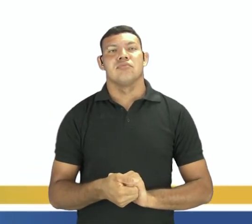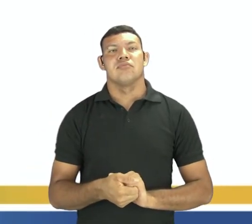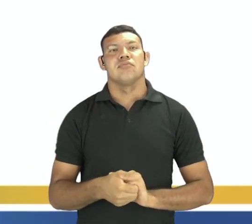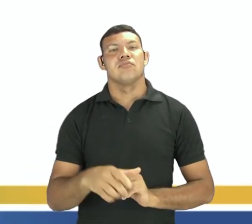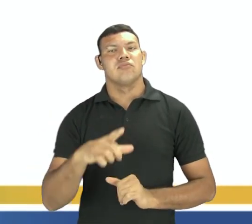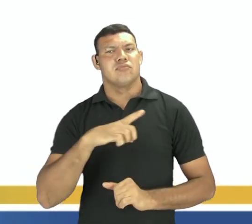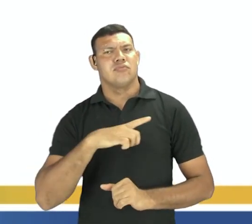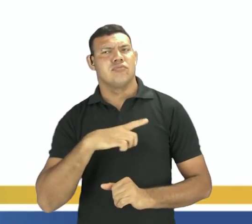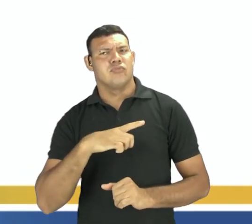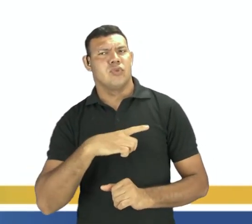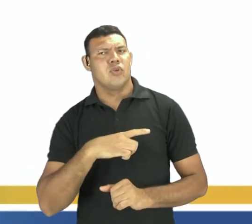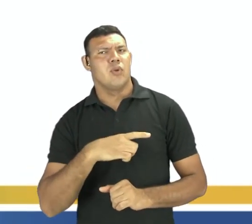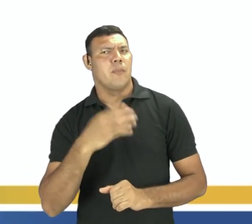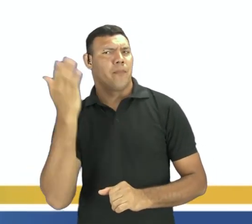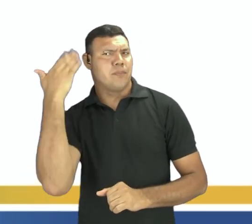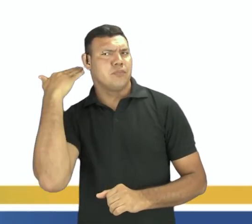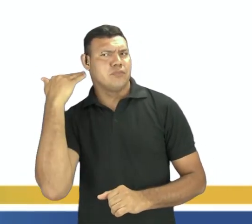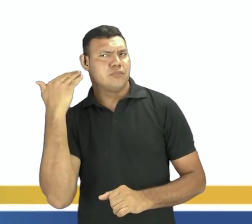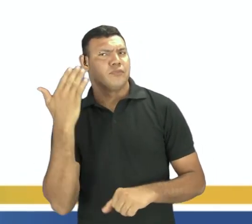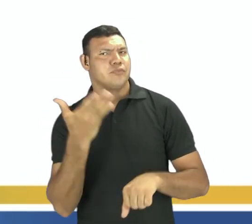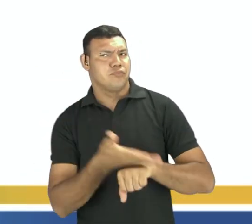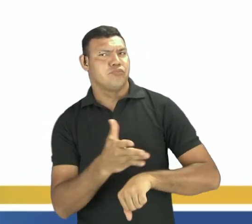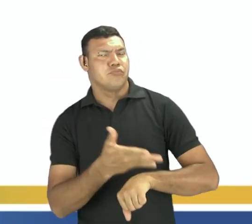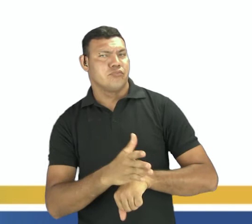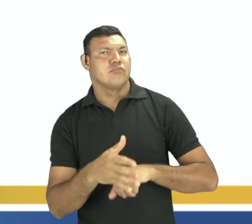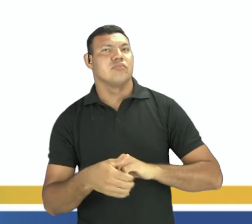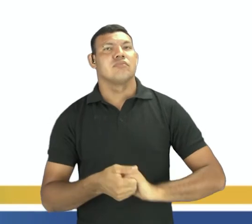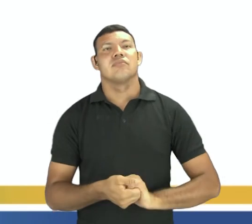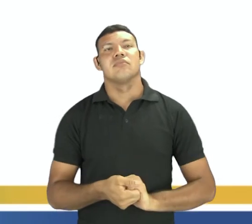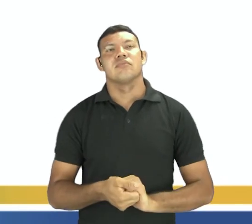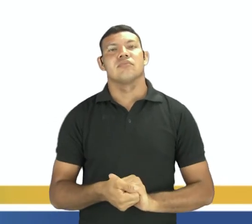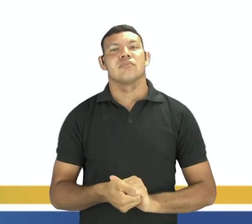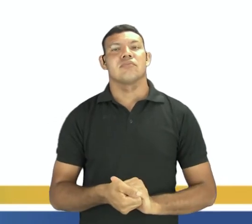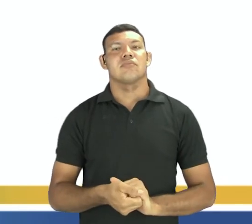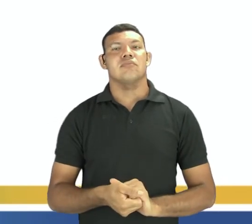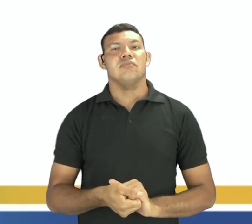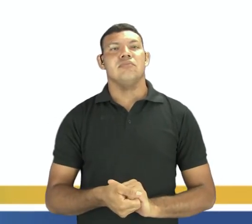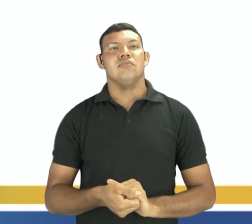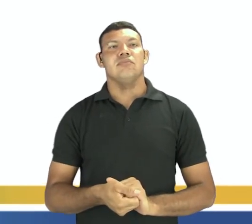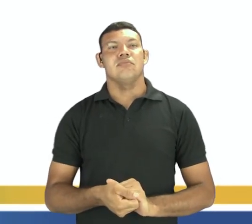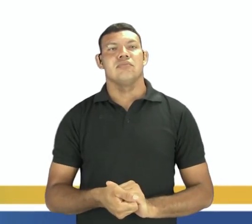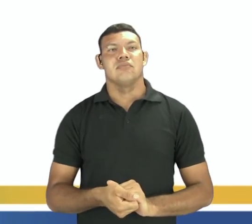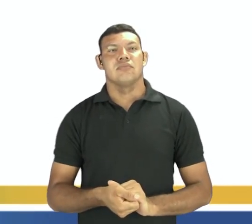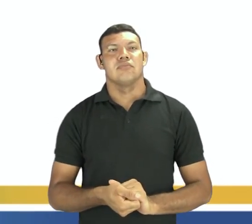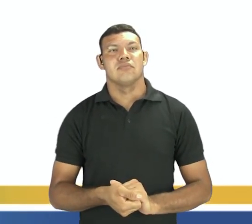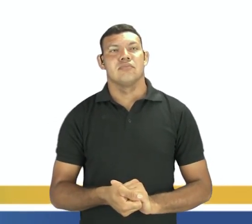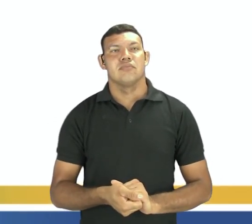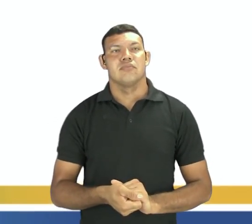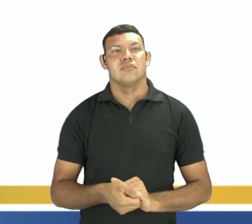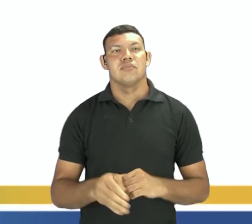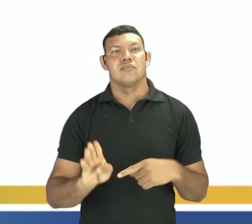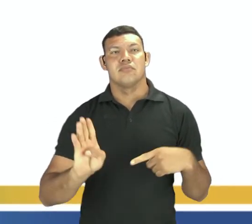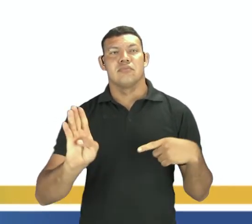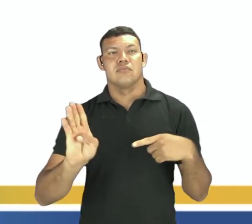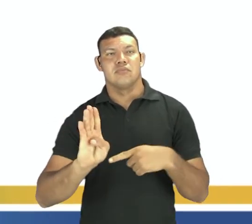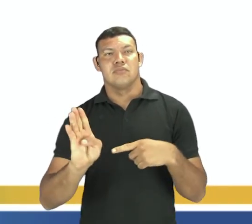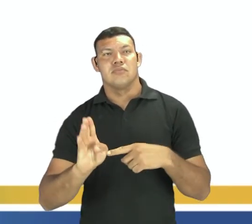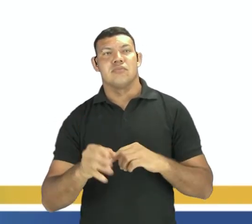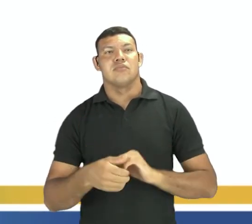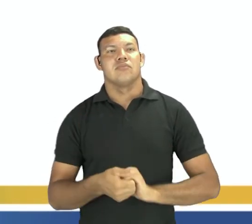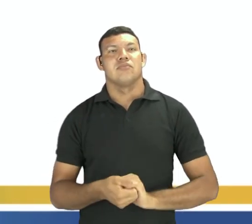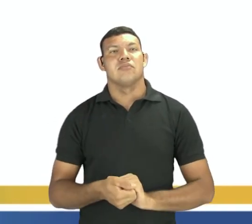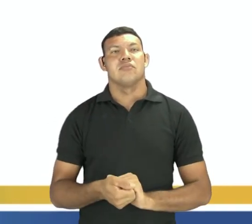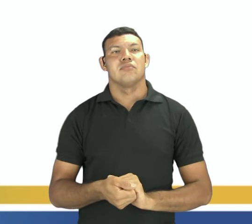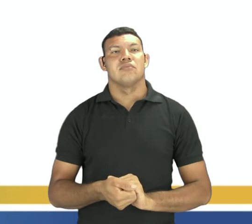verbo no passado particípio. A new console is bought by the kid. Get it? Letter B. A cell phone